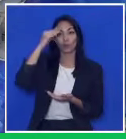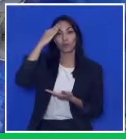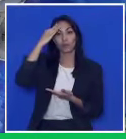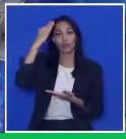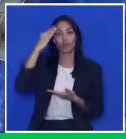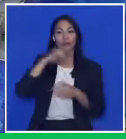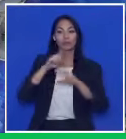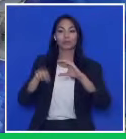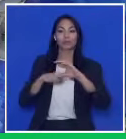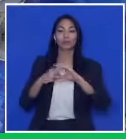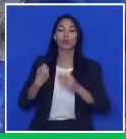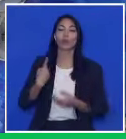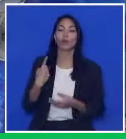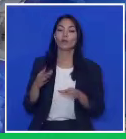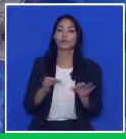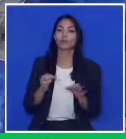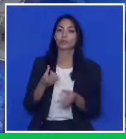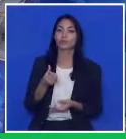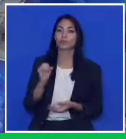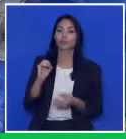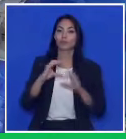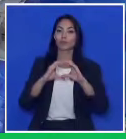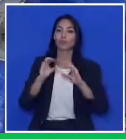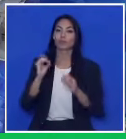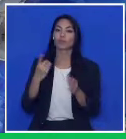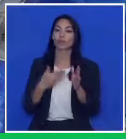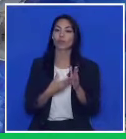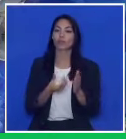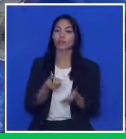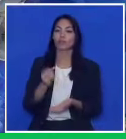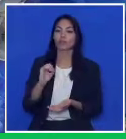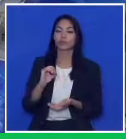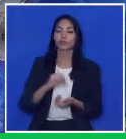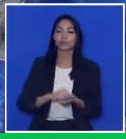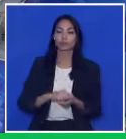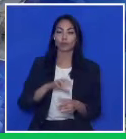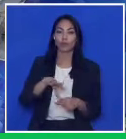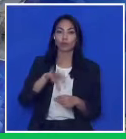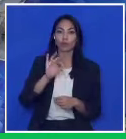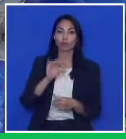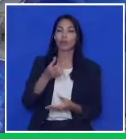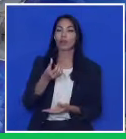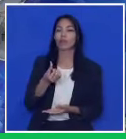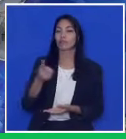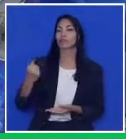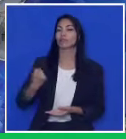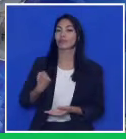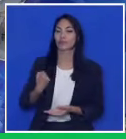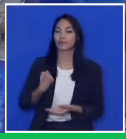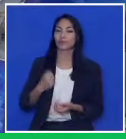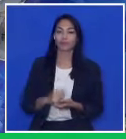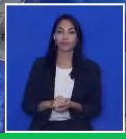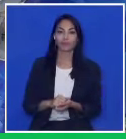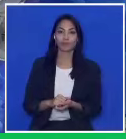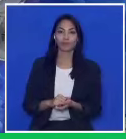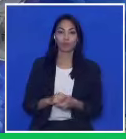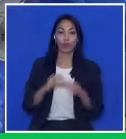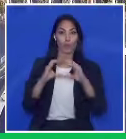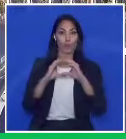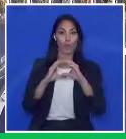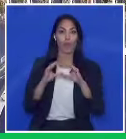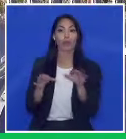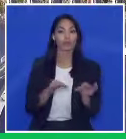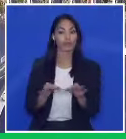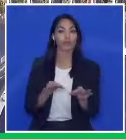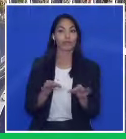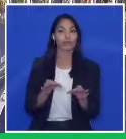número 1 foi carregado com 60 bolas numeradas de 01 a 60 e serão sorteados 6 números. Então,